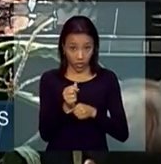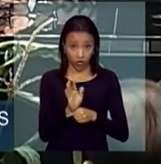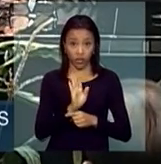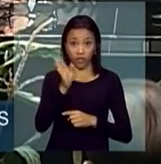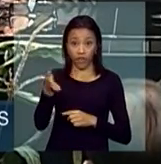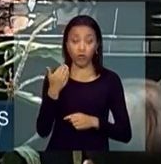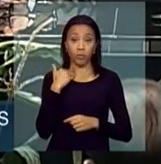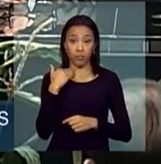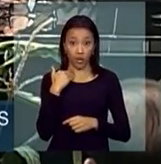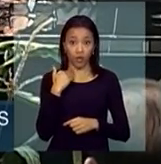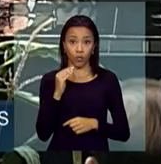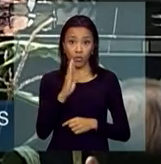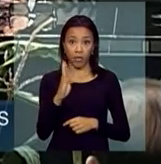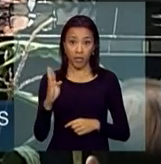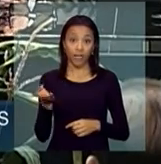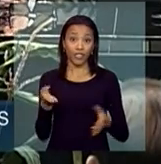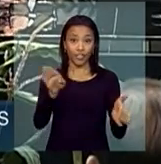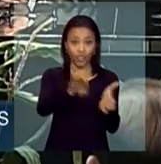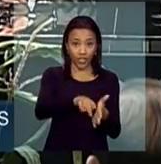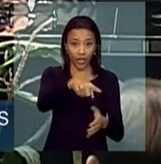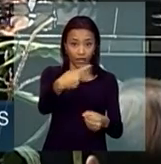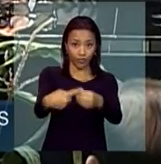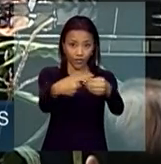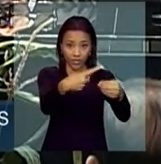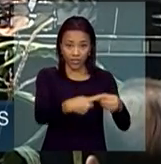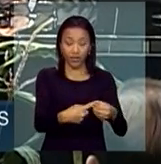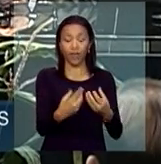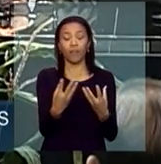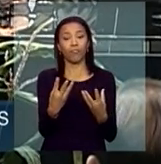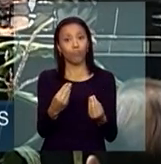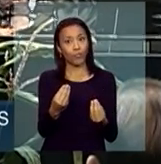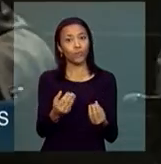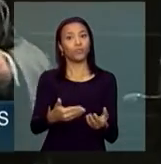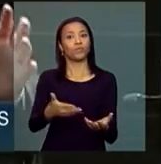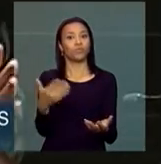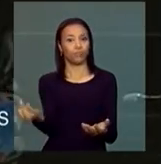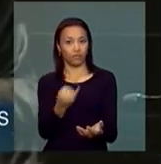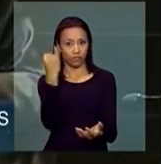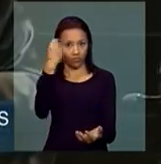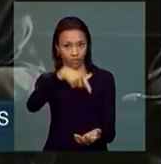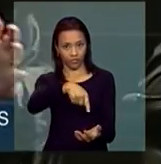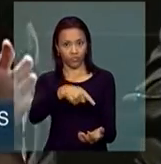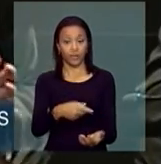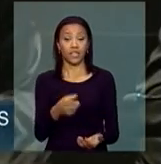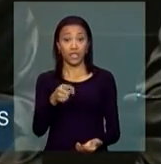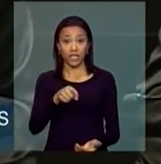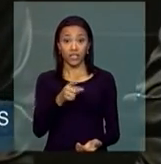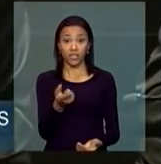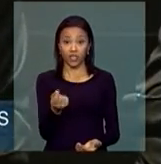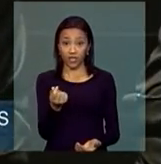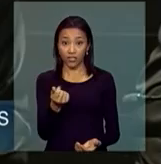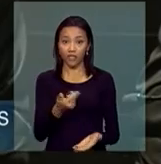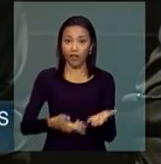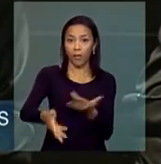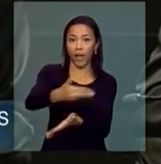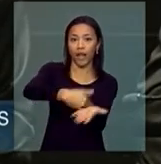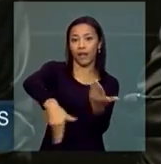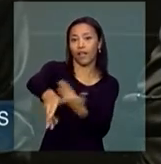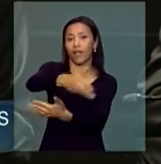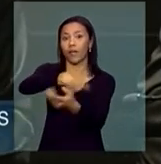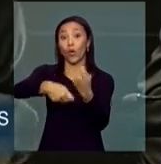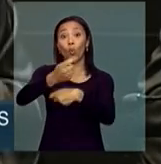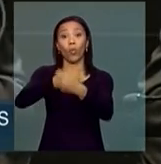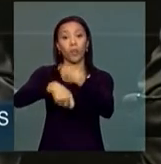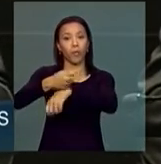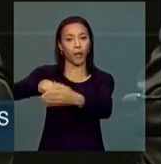que chega no município é muito maior do que o fundo de participação. Então, isso faz girar a roda da nossa